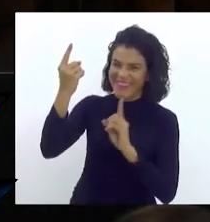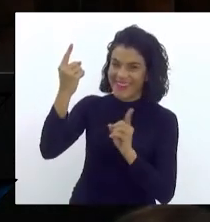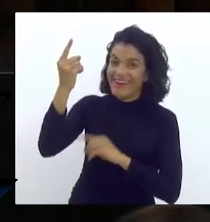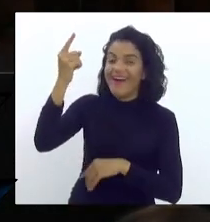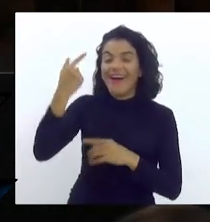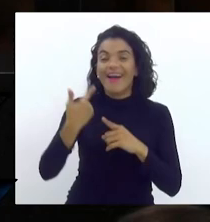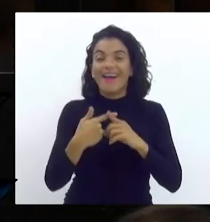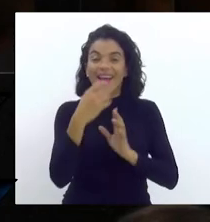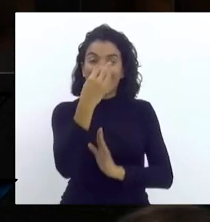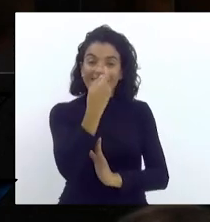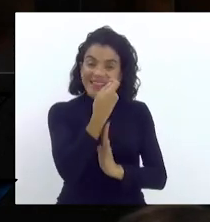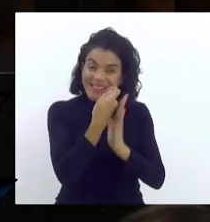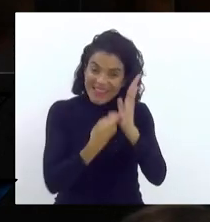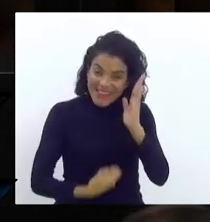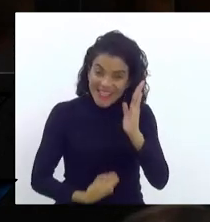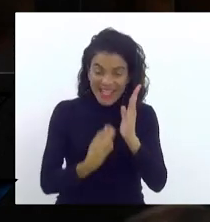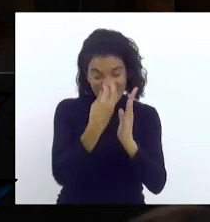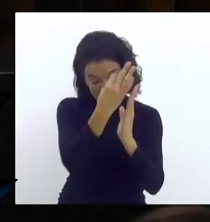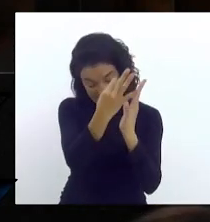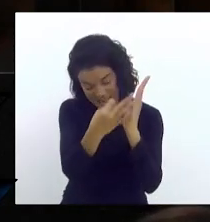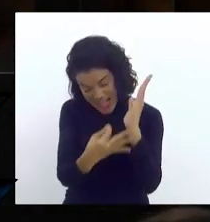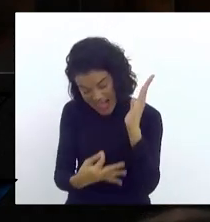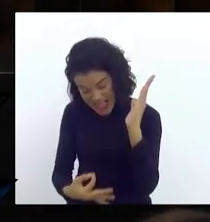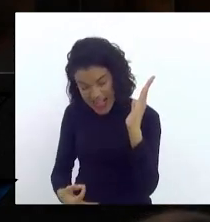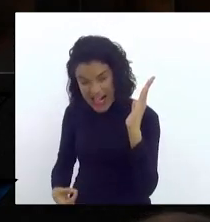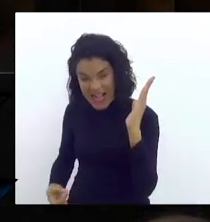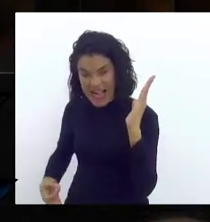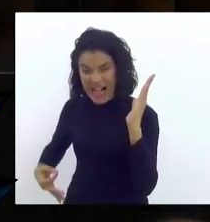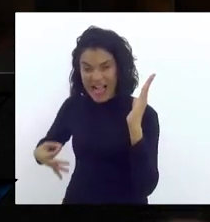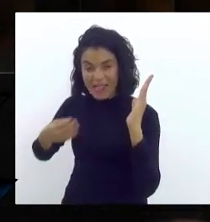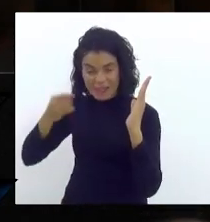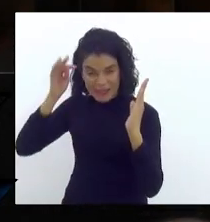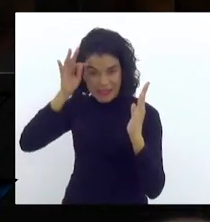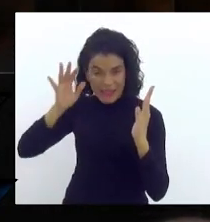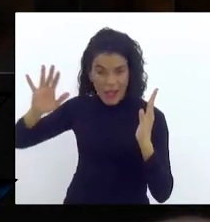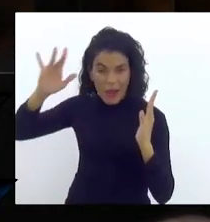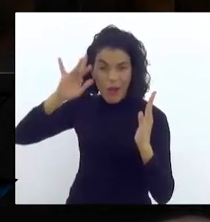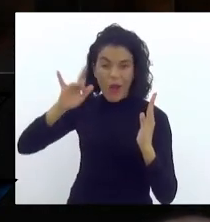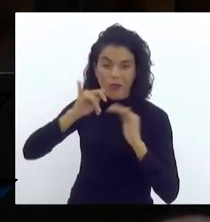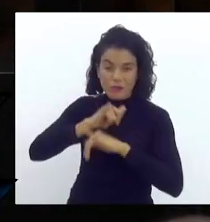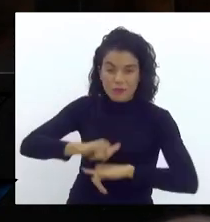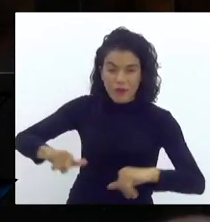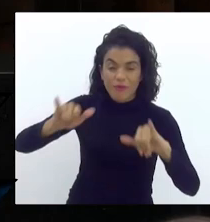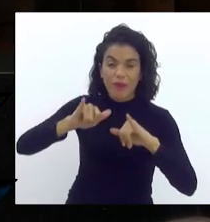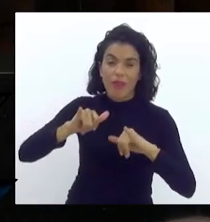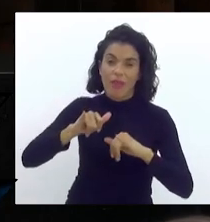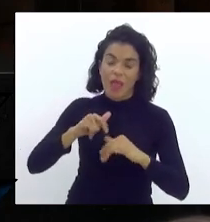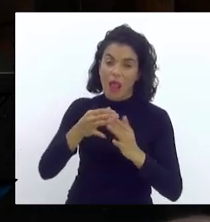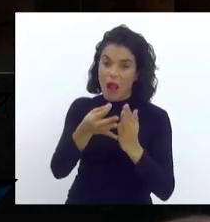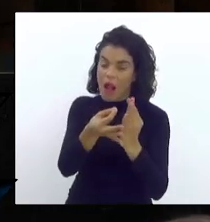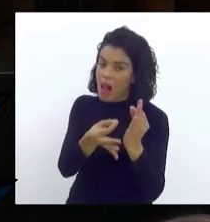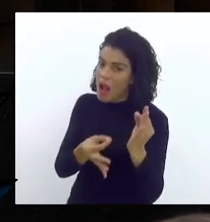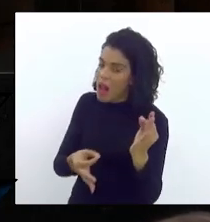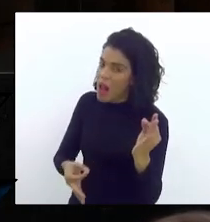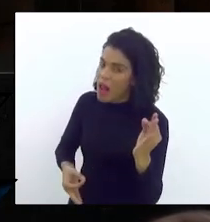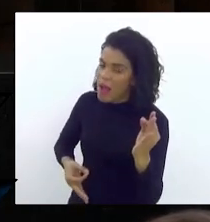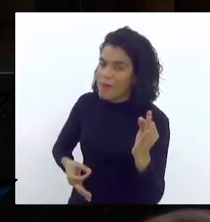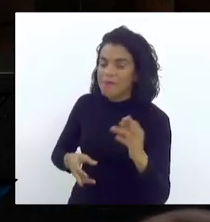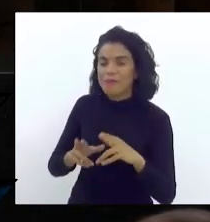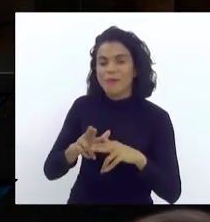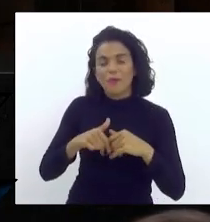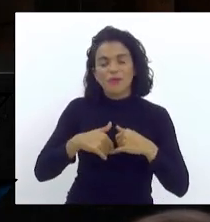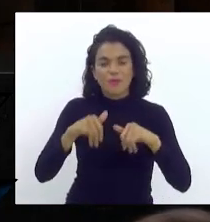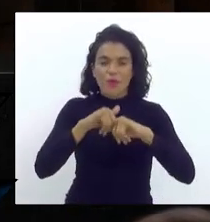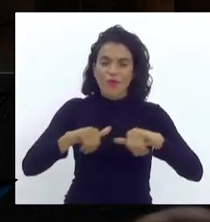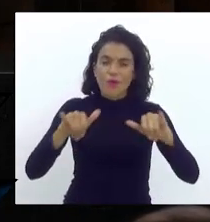porque o texto bíblico deles, teológico, profético, é muito vasto. E os chamados